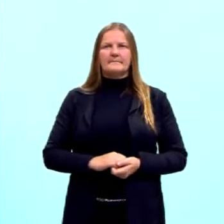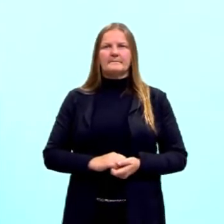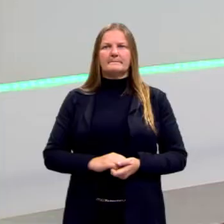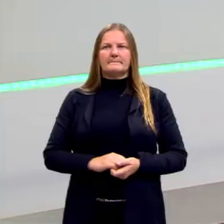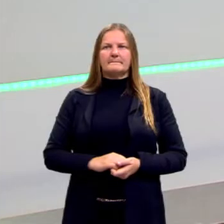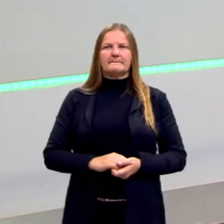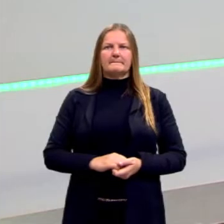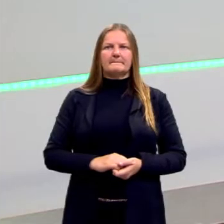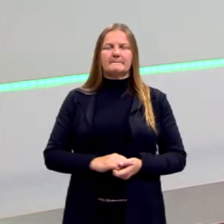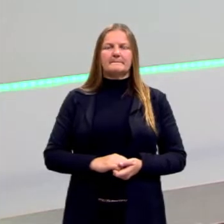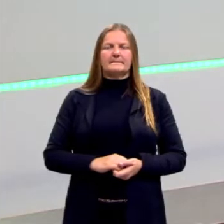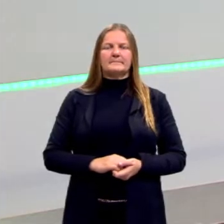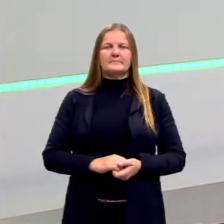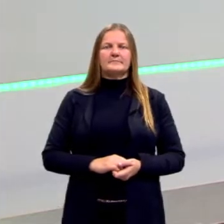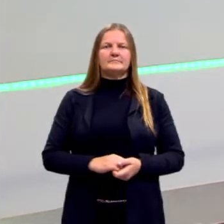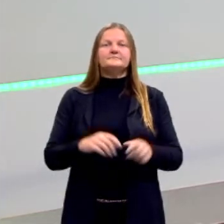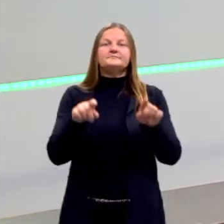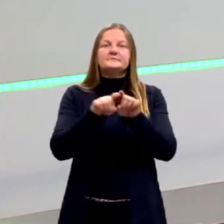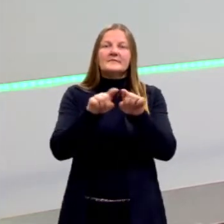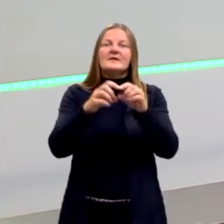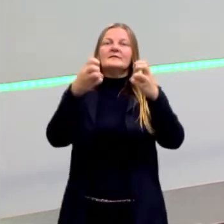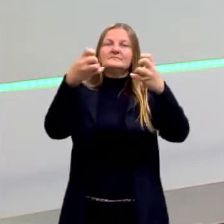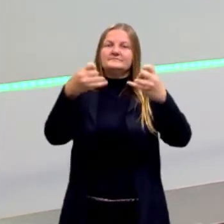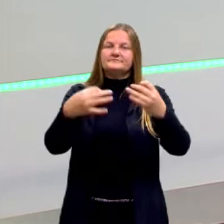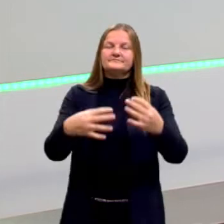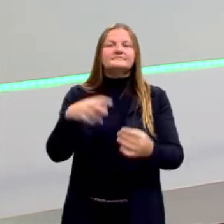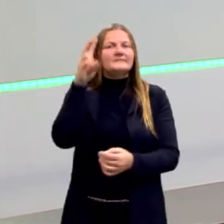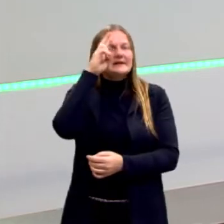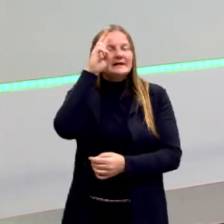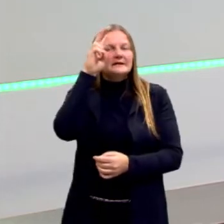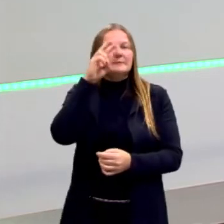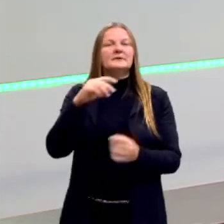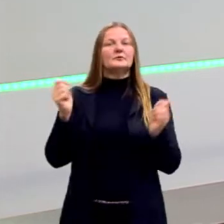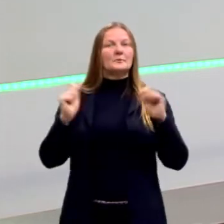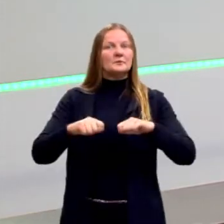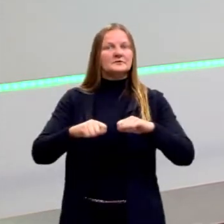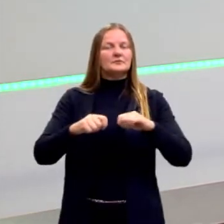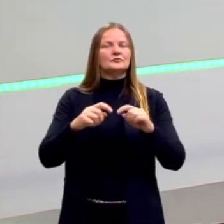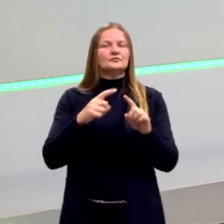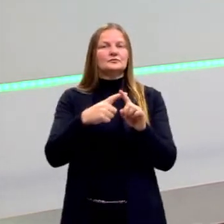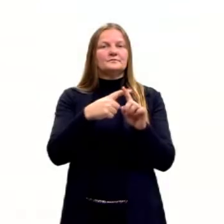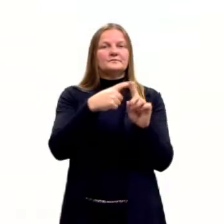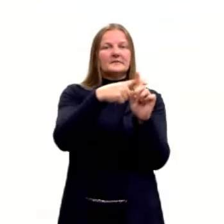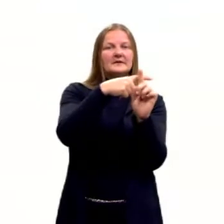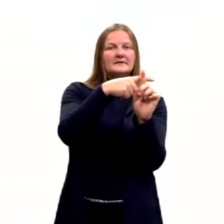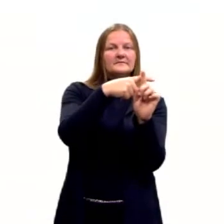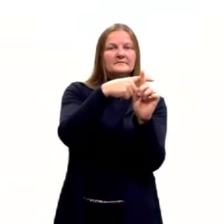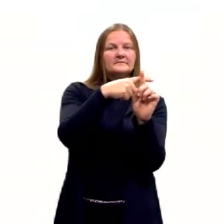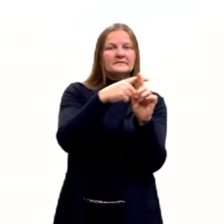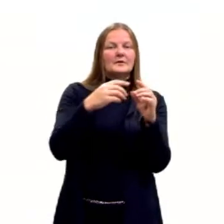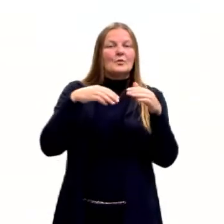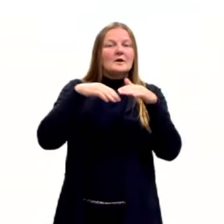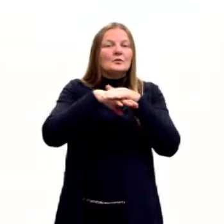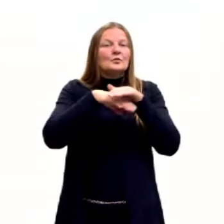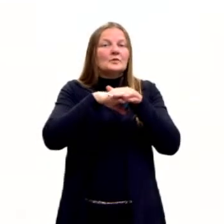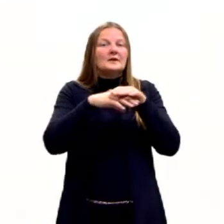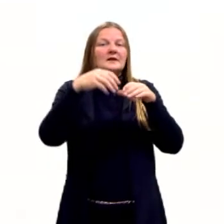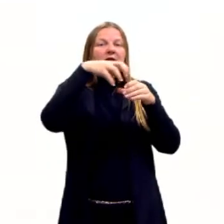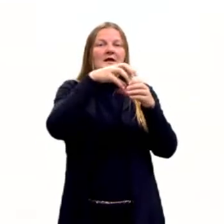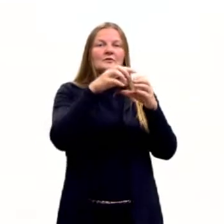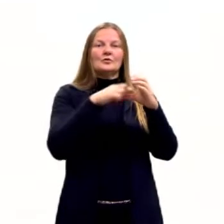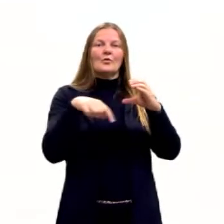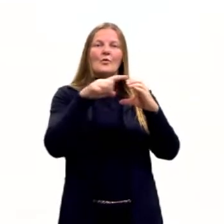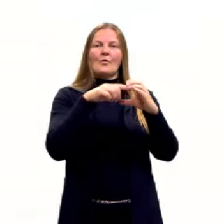maior né positiva tá então lembrando né que potencial é aquela questão da energia armazenada num